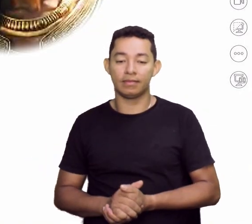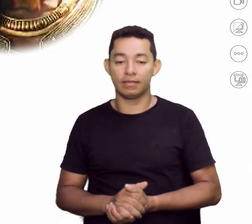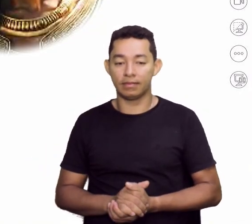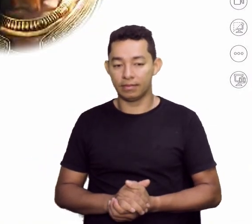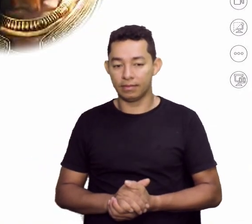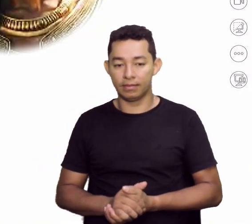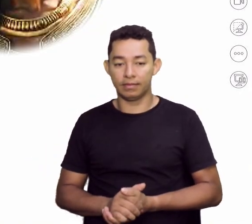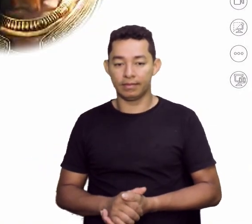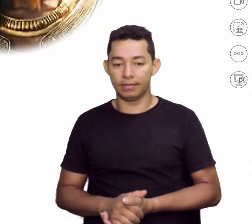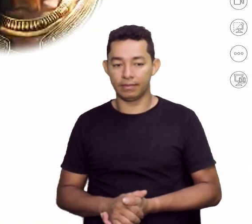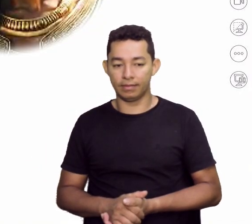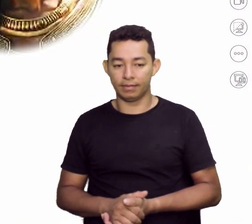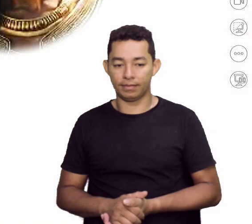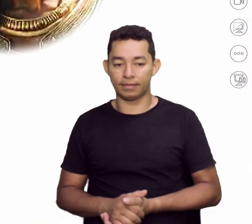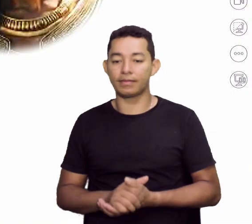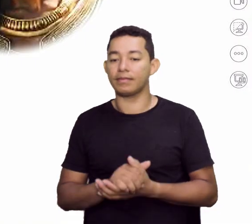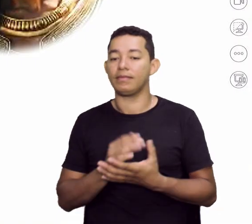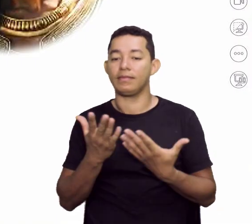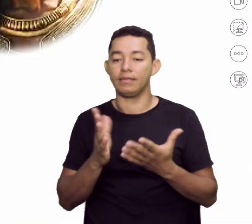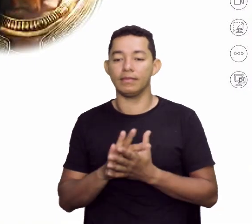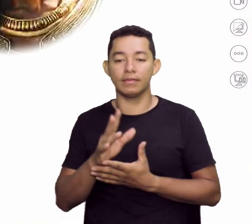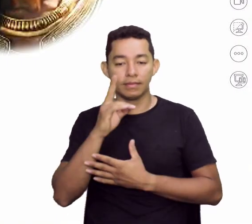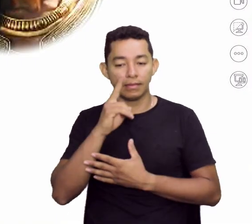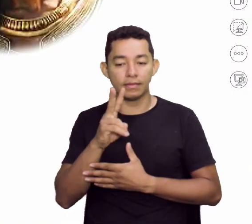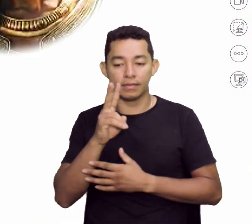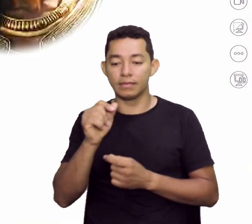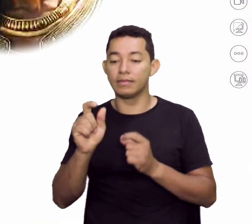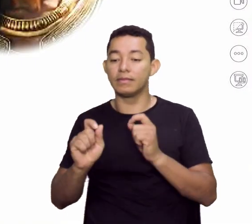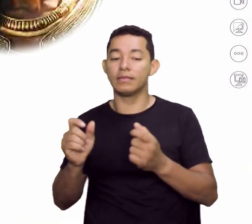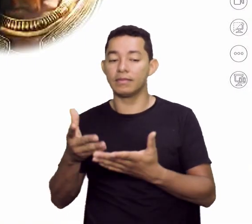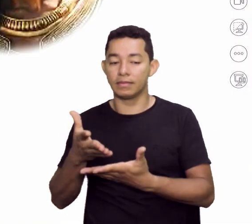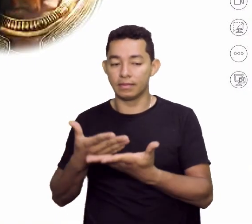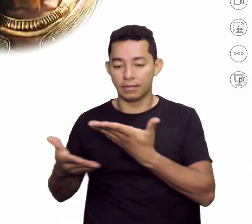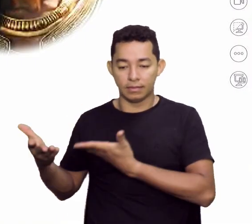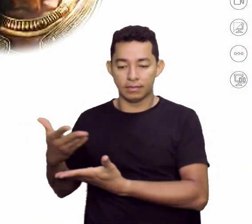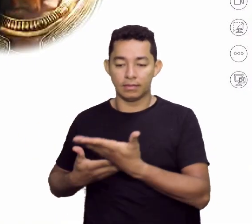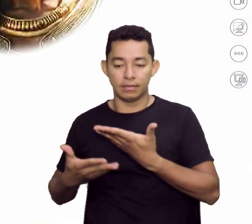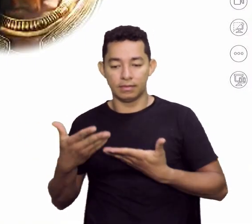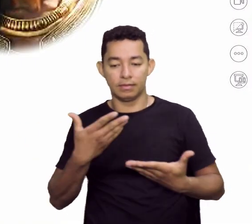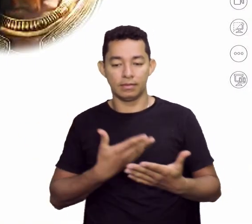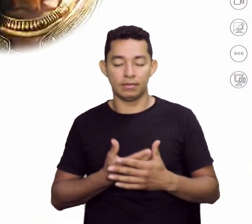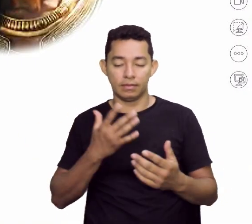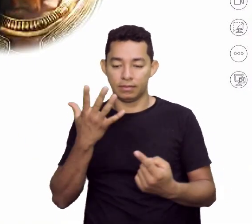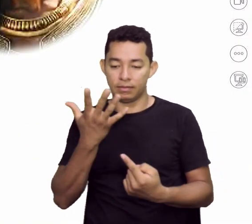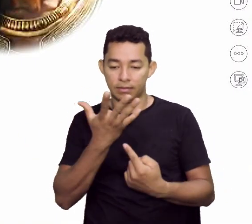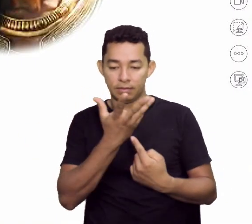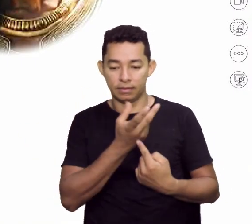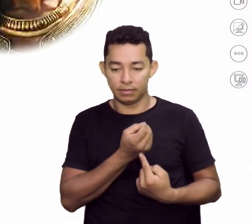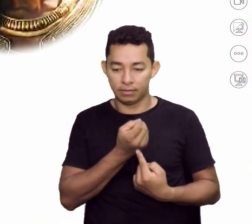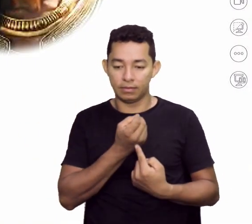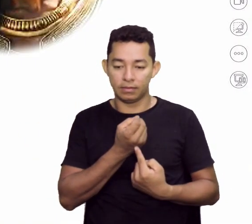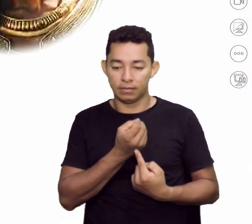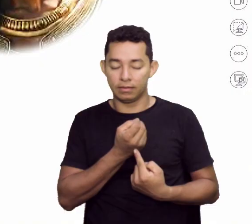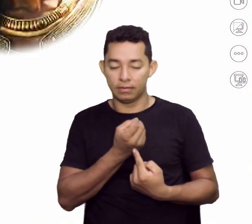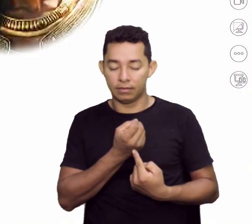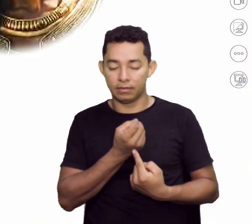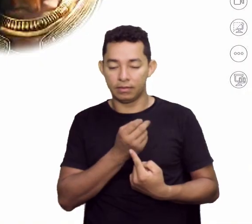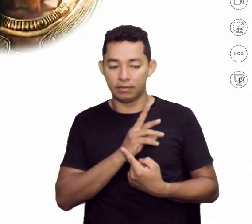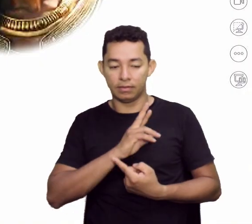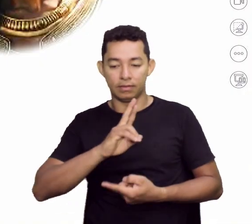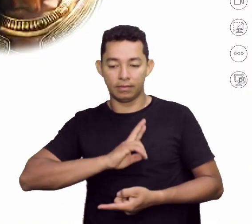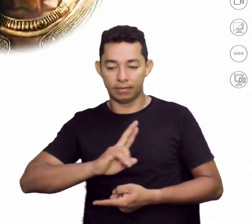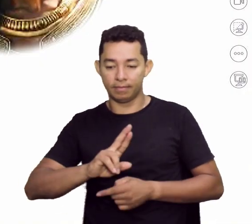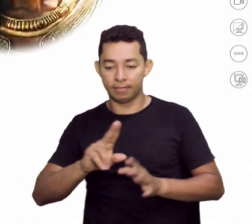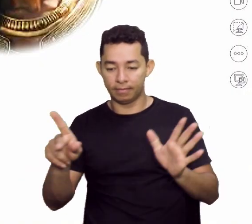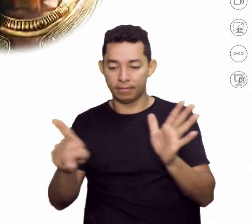né? Vamos ver a relação que existe entre a arte e a religião egípcia,